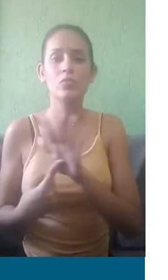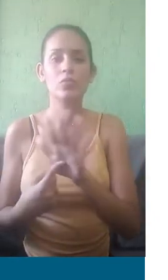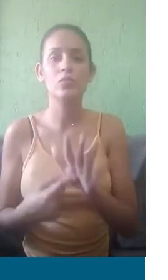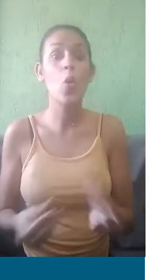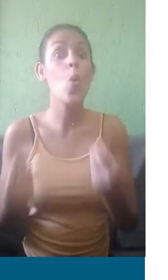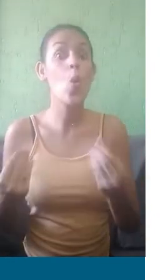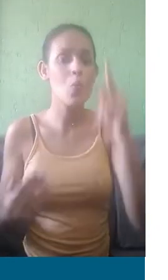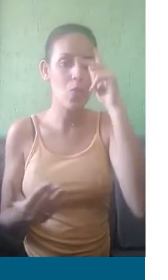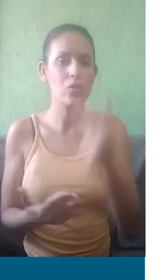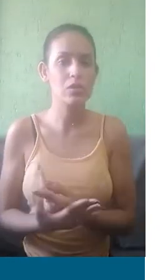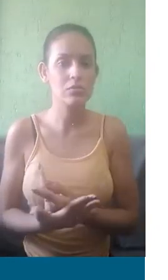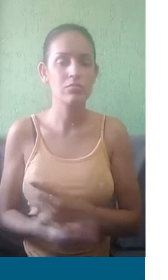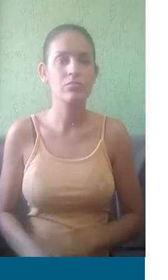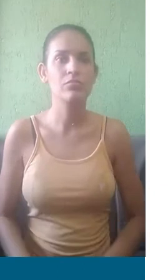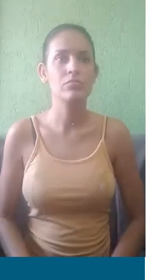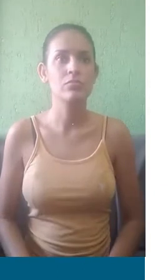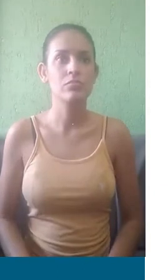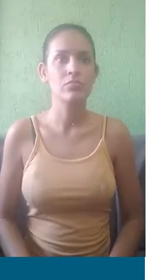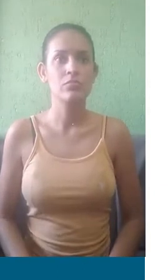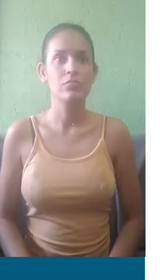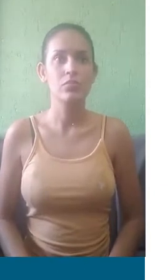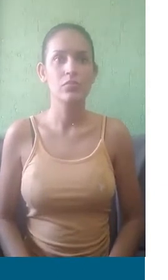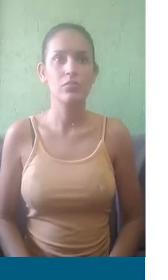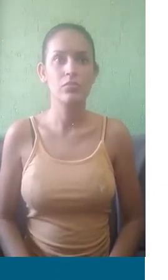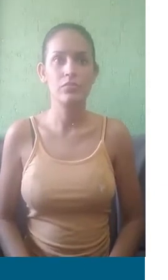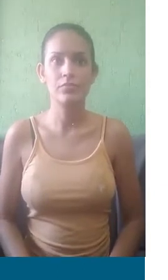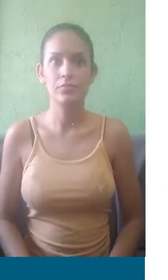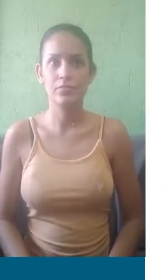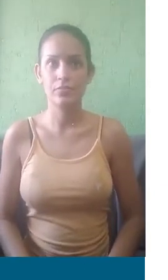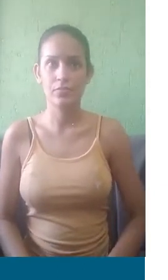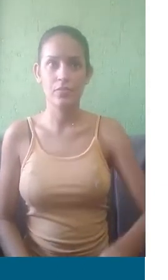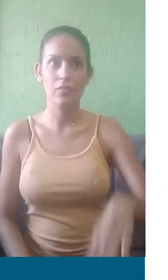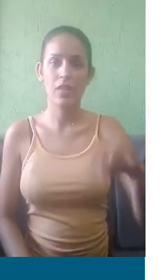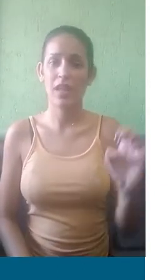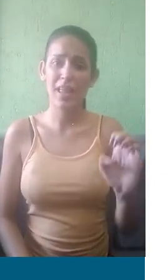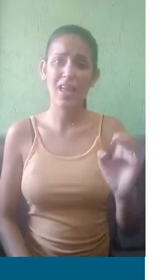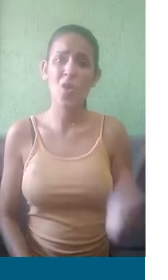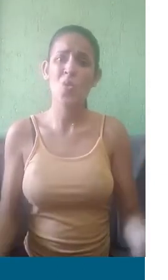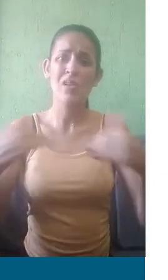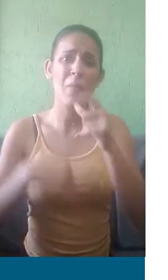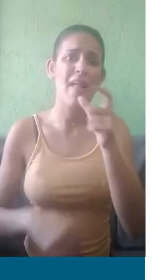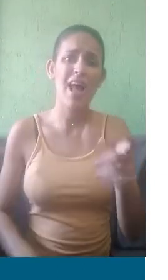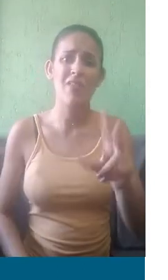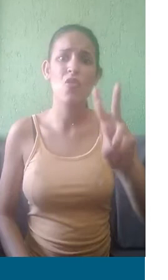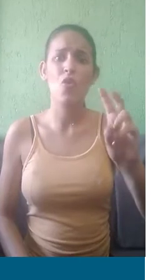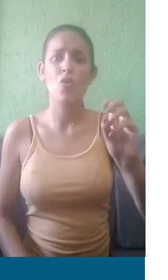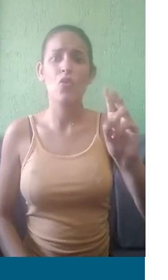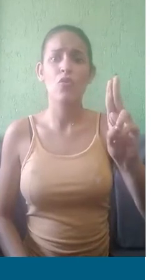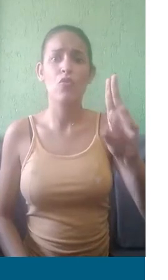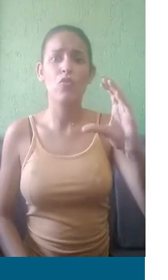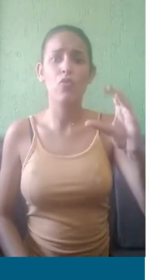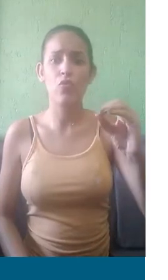incorreta porque o uso de expressões coloquiais como VUCO VUCO e DEU UM VENTO não promovem inovação linguística, mas